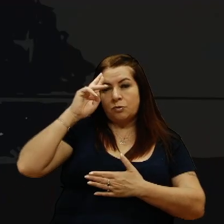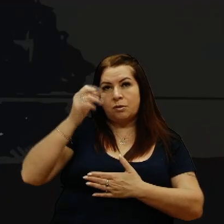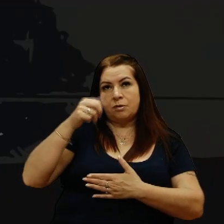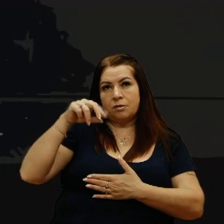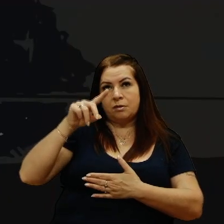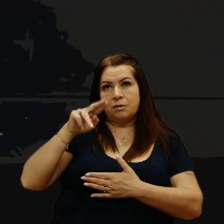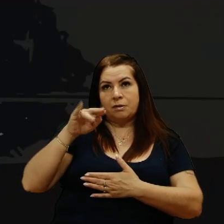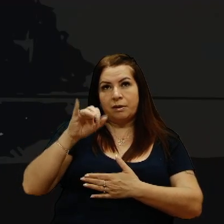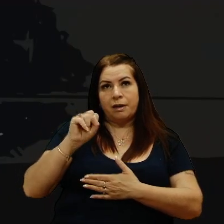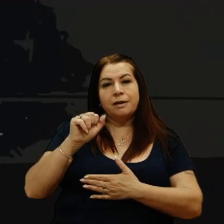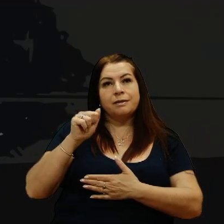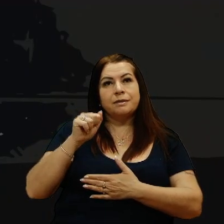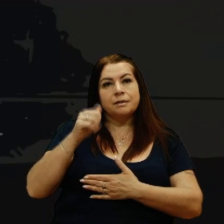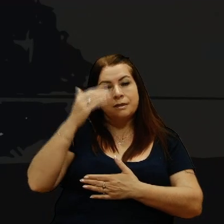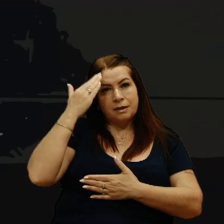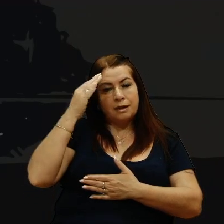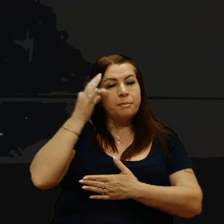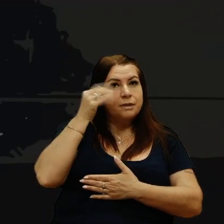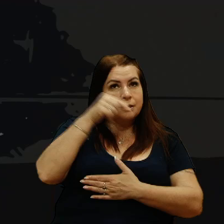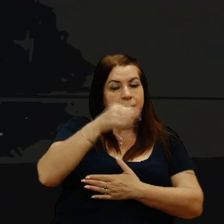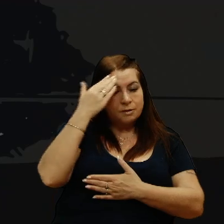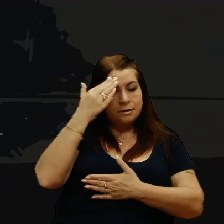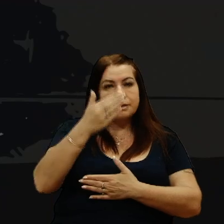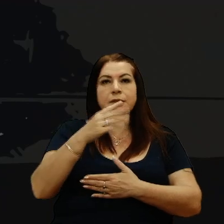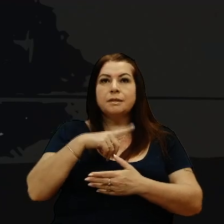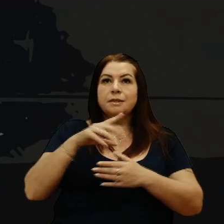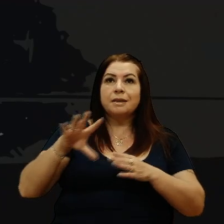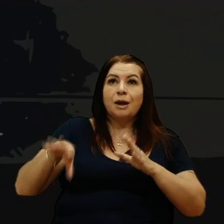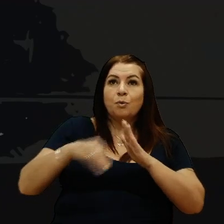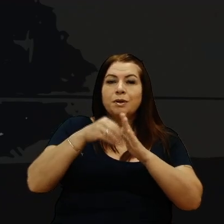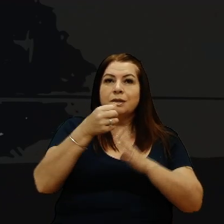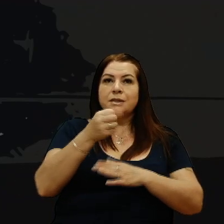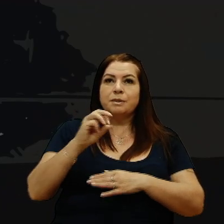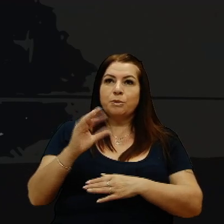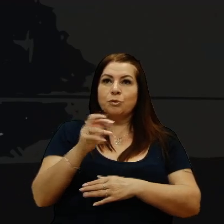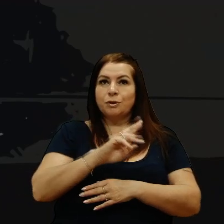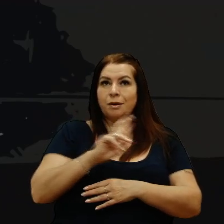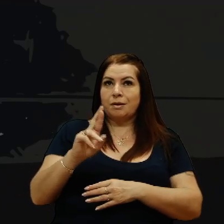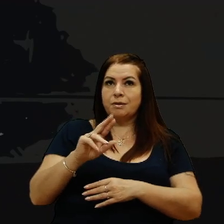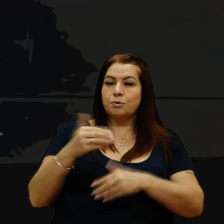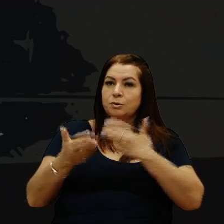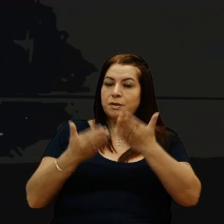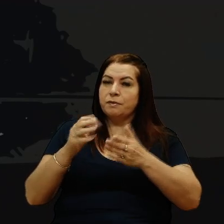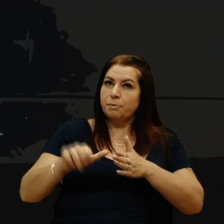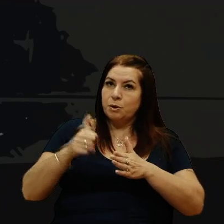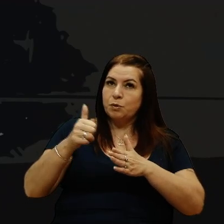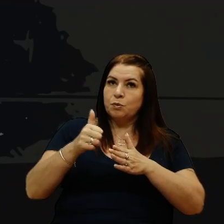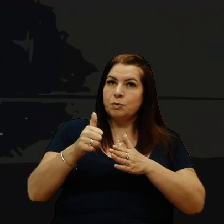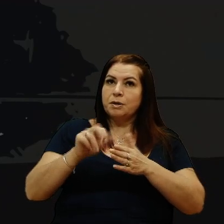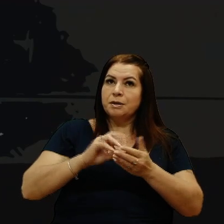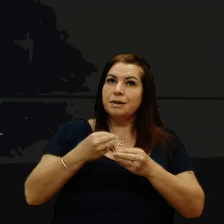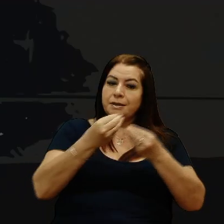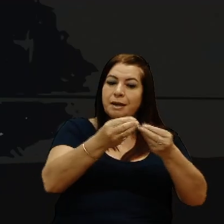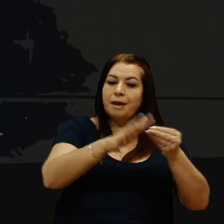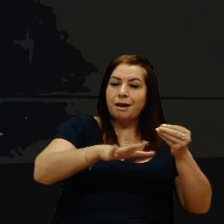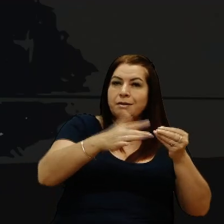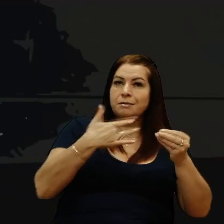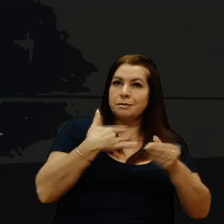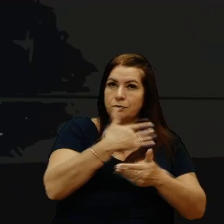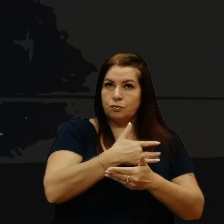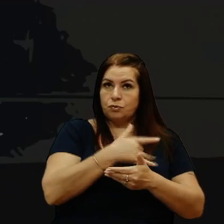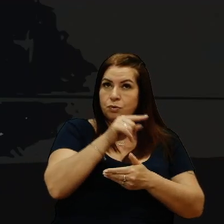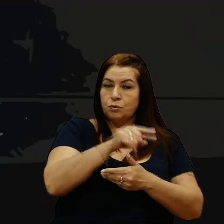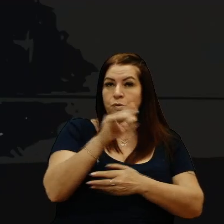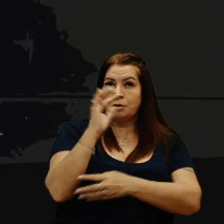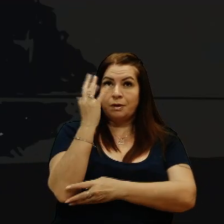qual quero agradecer, Andressa, terá um acréscimo de R$6 milhões em serviços e melhorias revertidos para a saúde. Só no caso da FSG, para